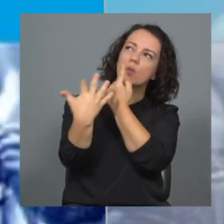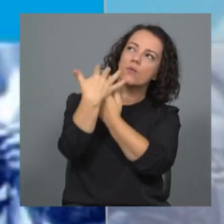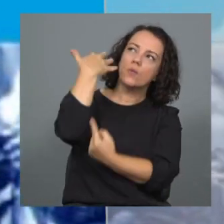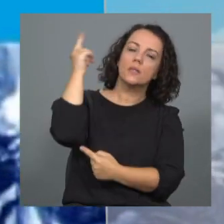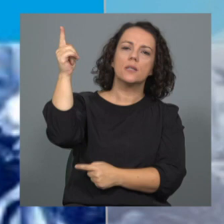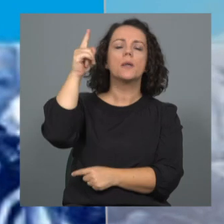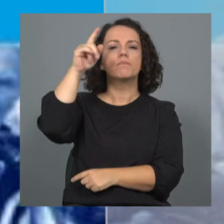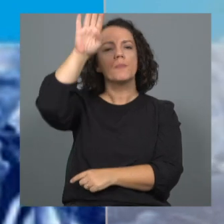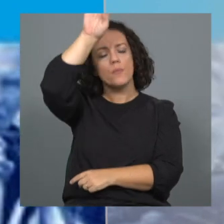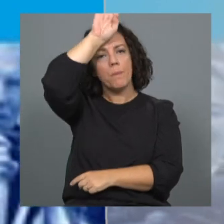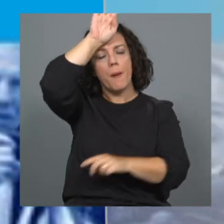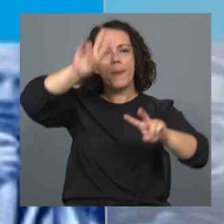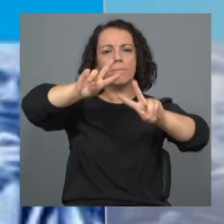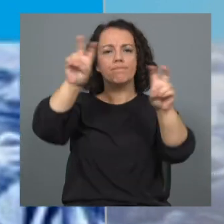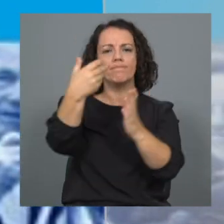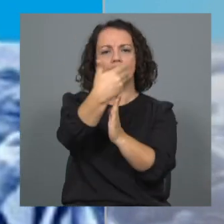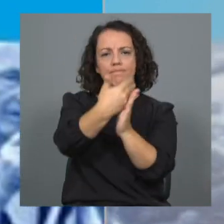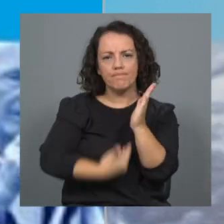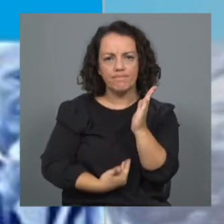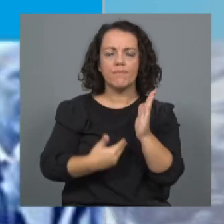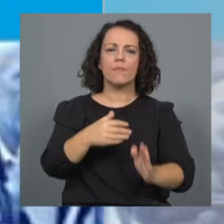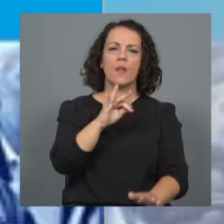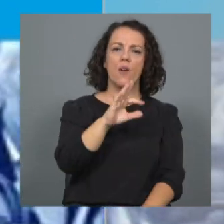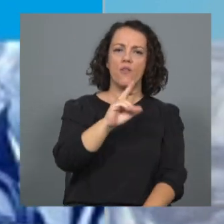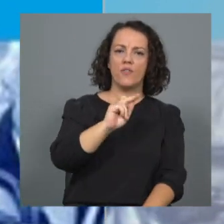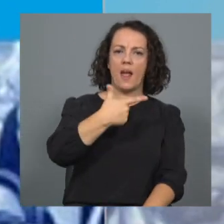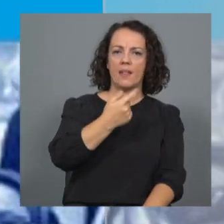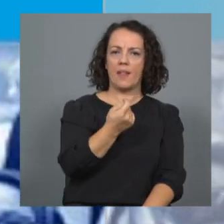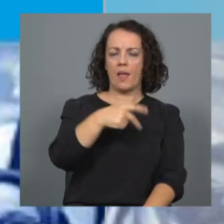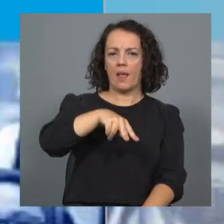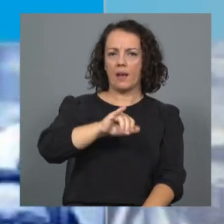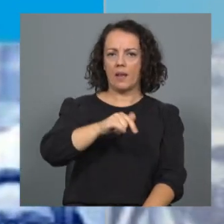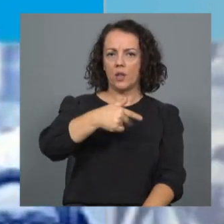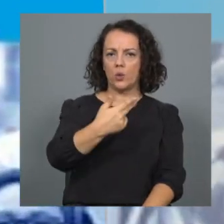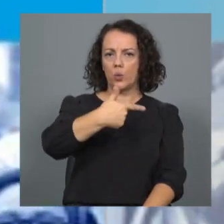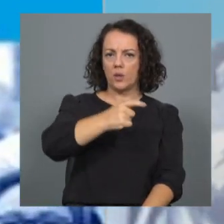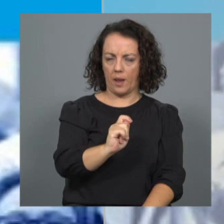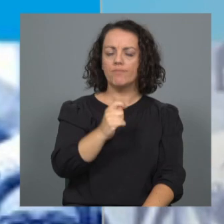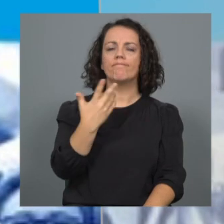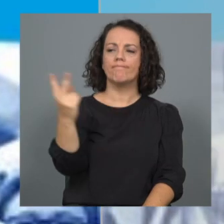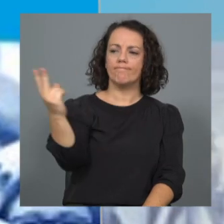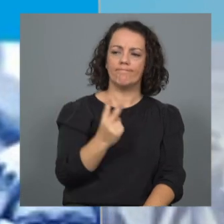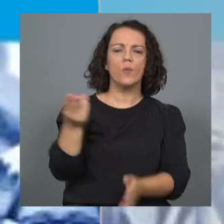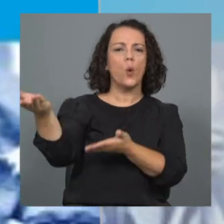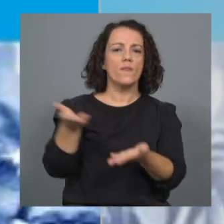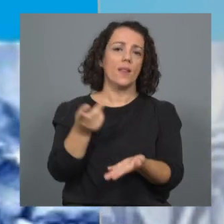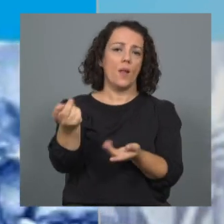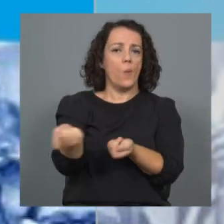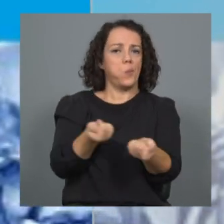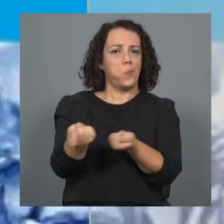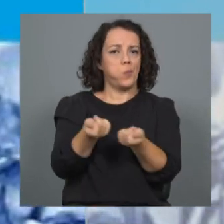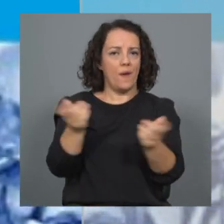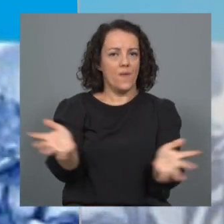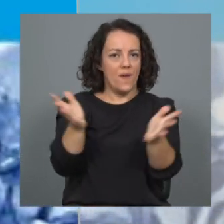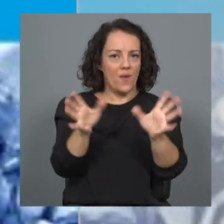Francisco, Fratelli Tutti. João Cordovil e Maria do Rosário e Lupi Belo integram o grupo Dinamizador. Estão hoje aqui entre nós para nos